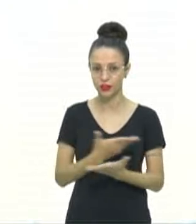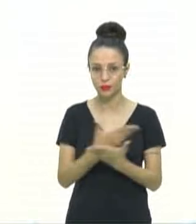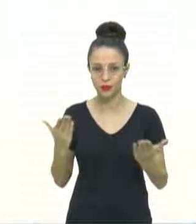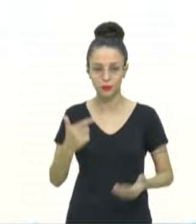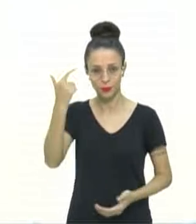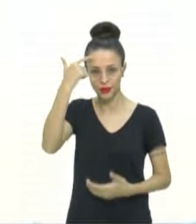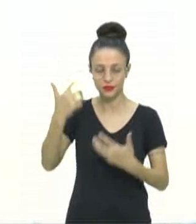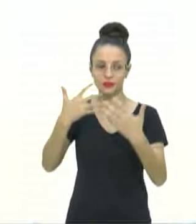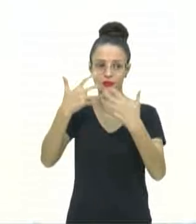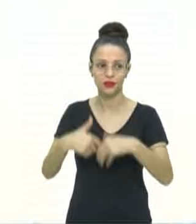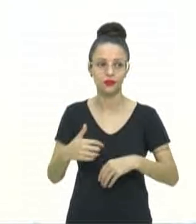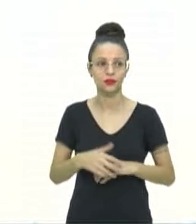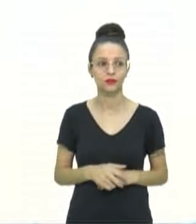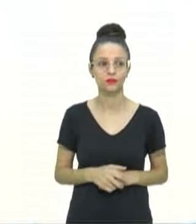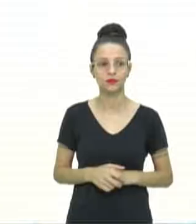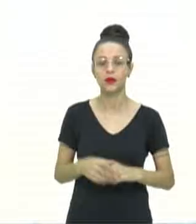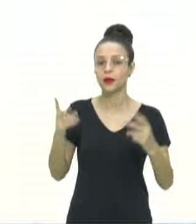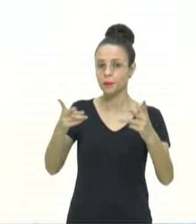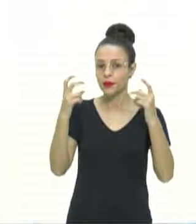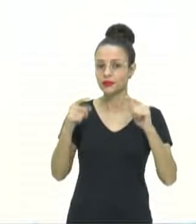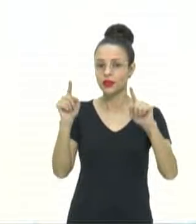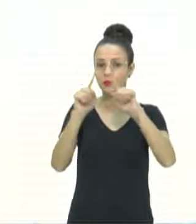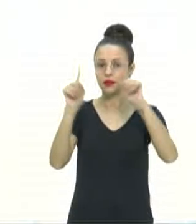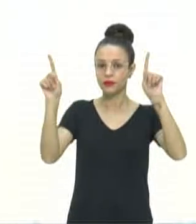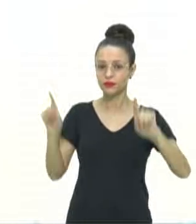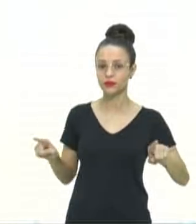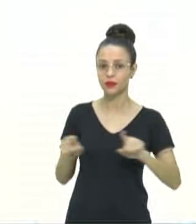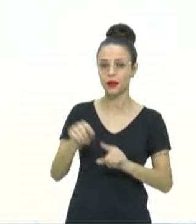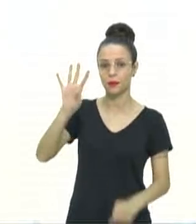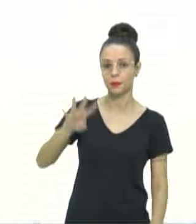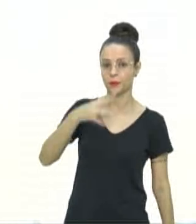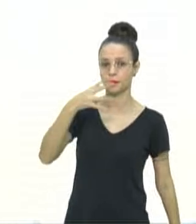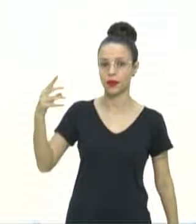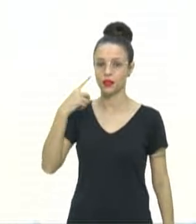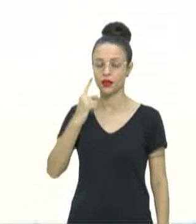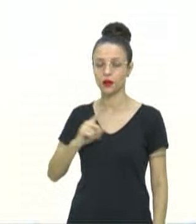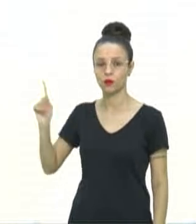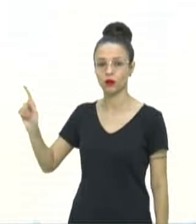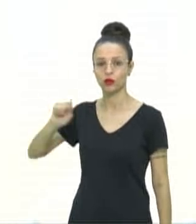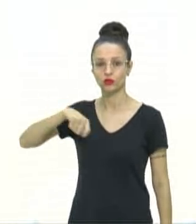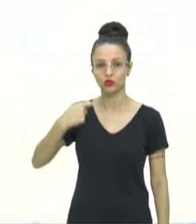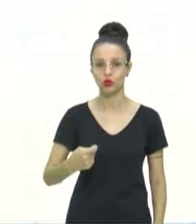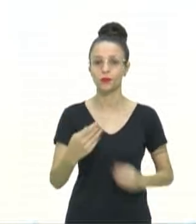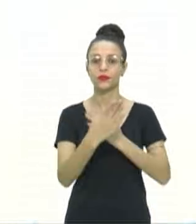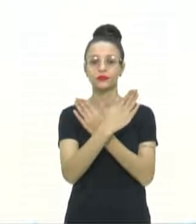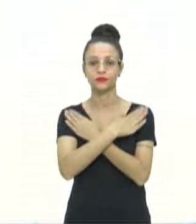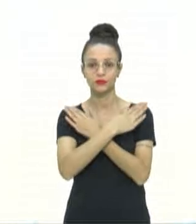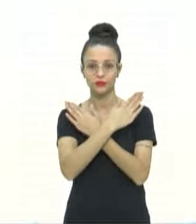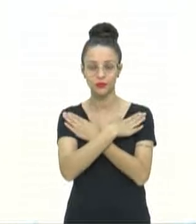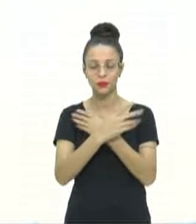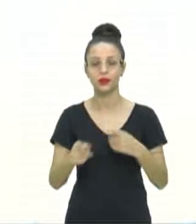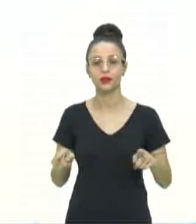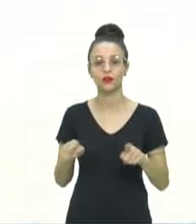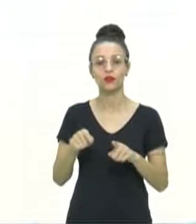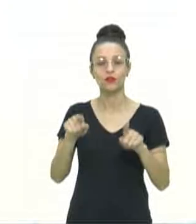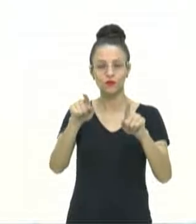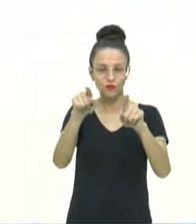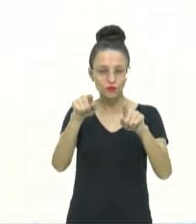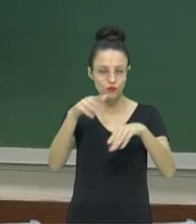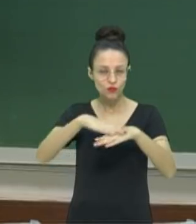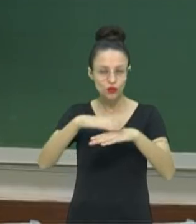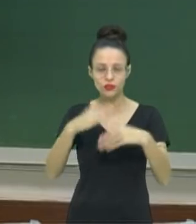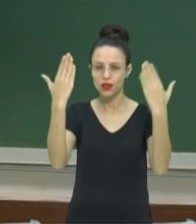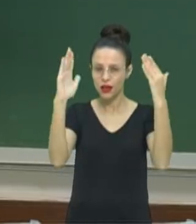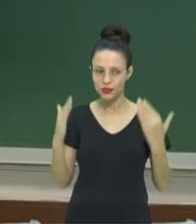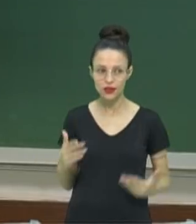gente pensar. Observando a tabela. Então, coloquei uma tabela ali sobre a questão do desemprego. E aí vocês vão